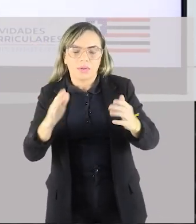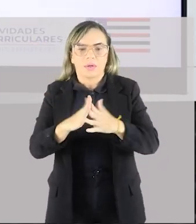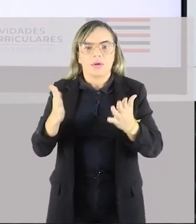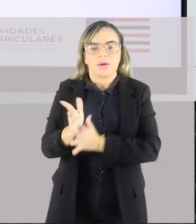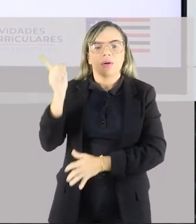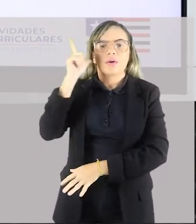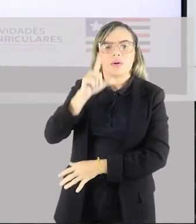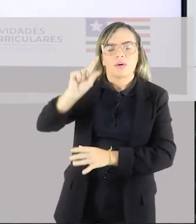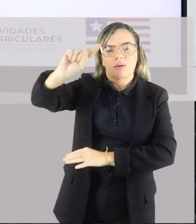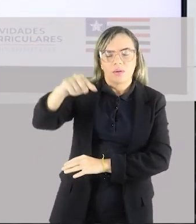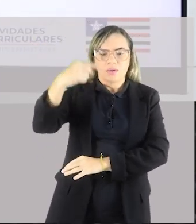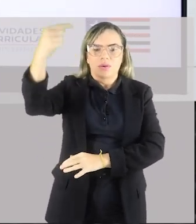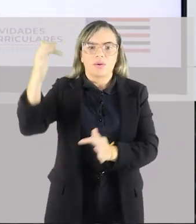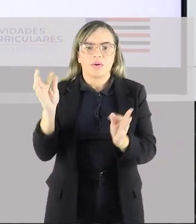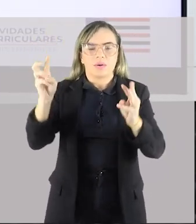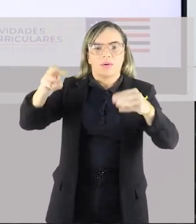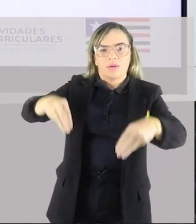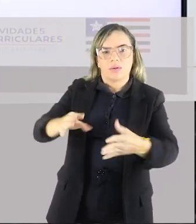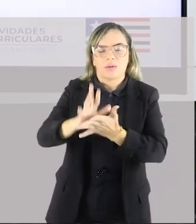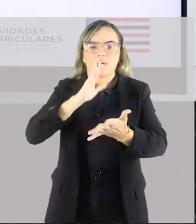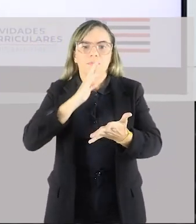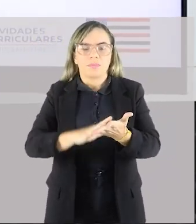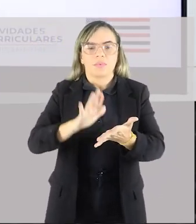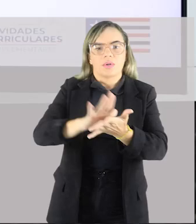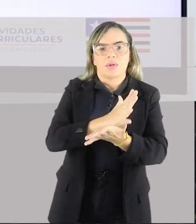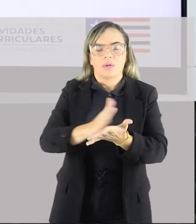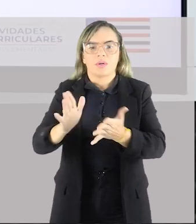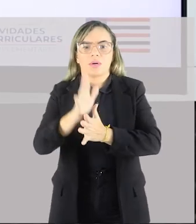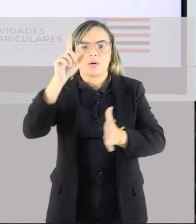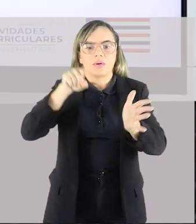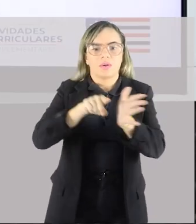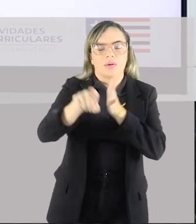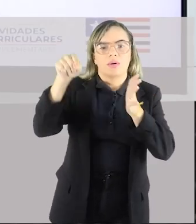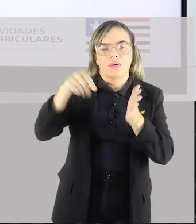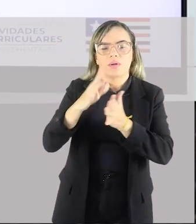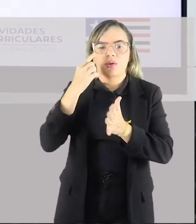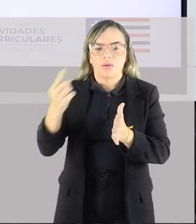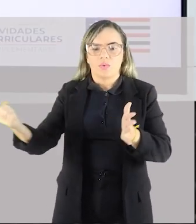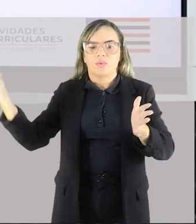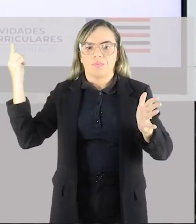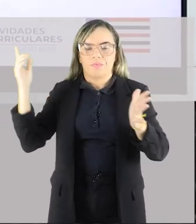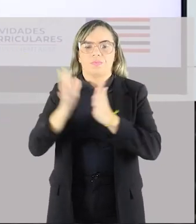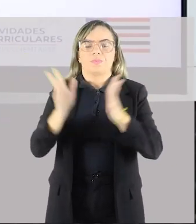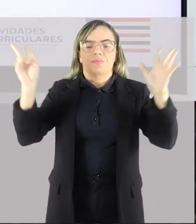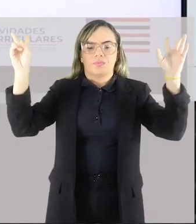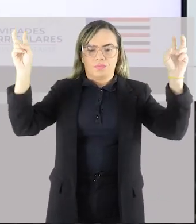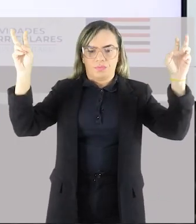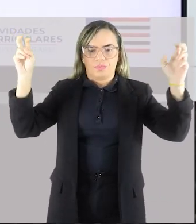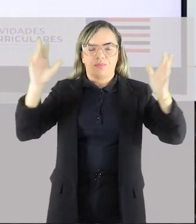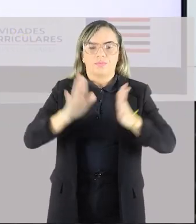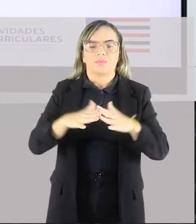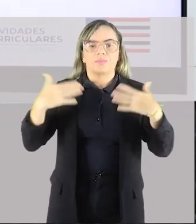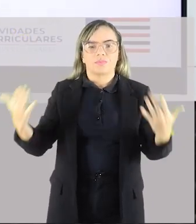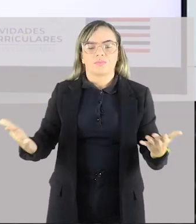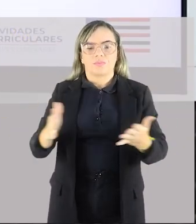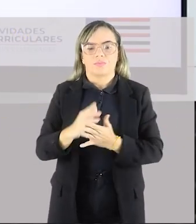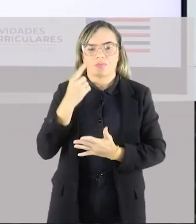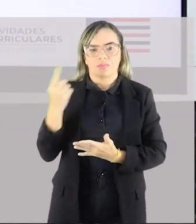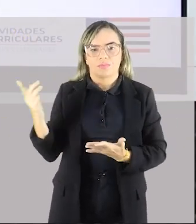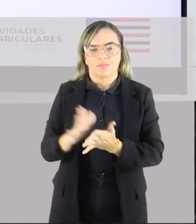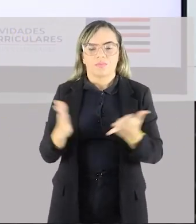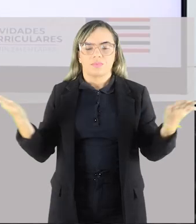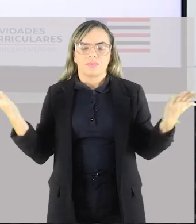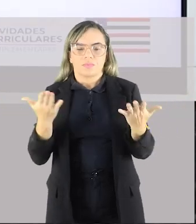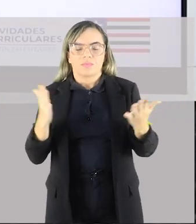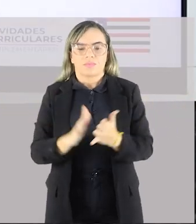gente consiga depois, lá no final, responder algumas questõezinhas sobre esse conteúdo, tá certo? Esse conteúdo de hoje,